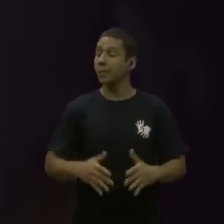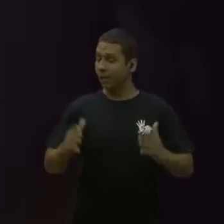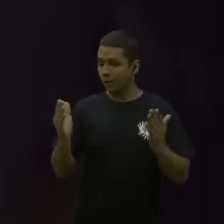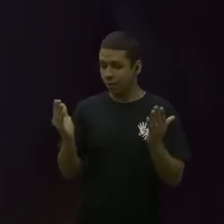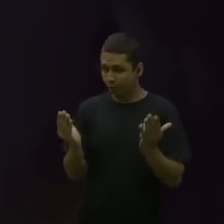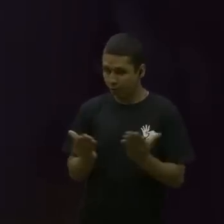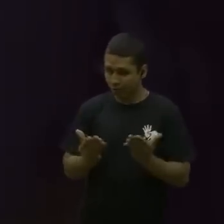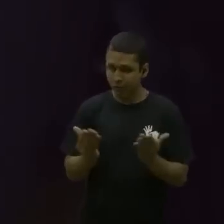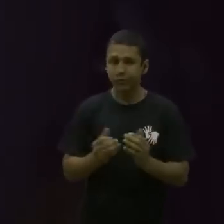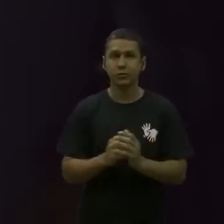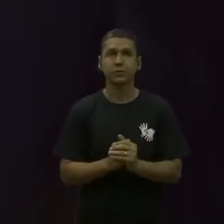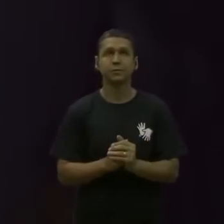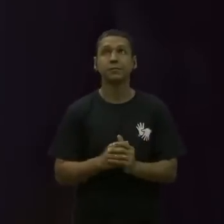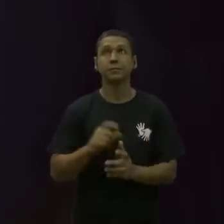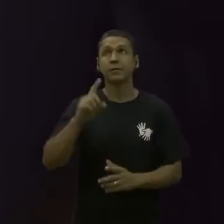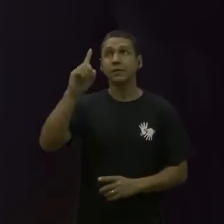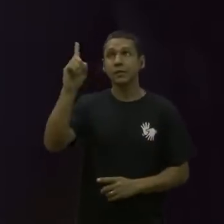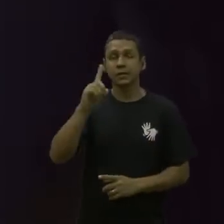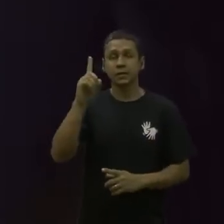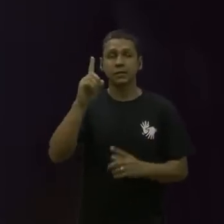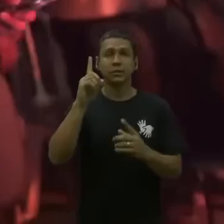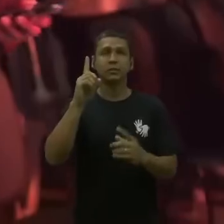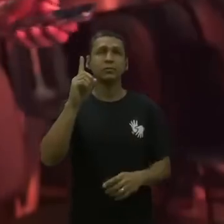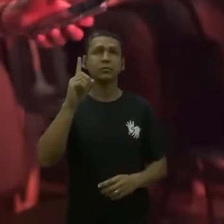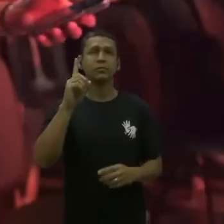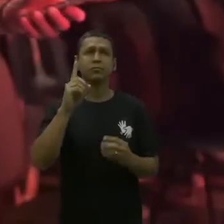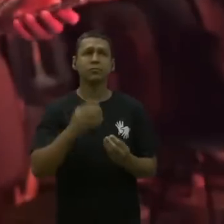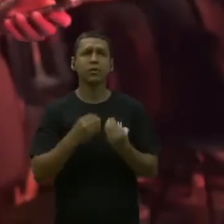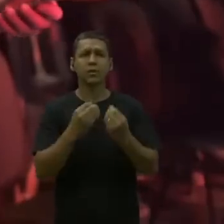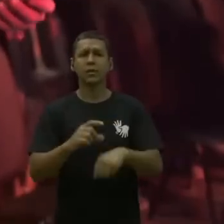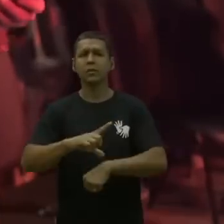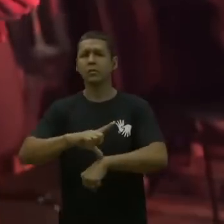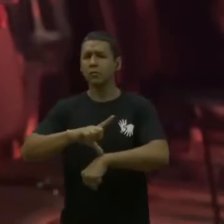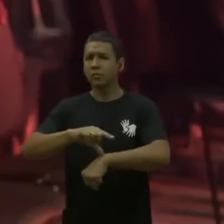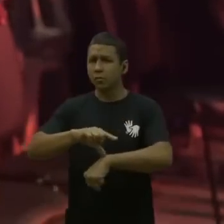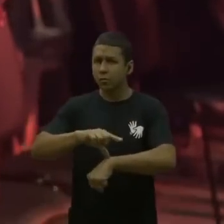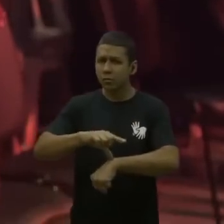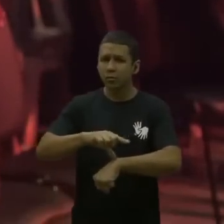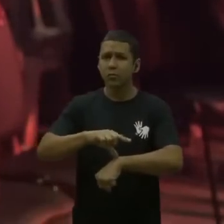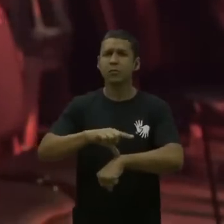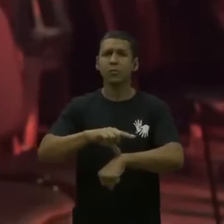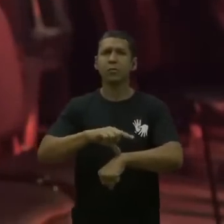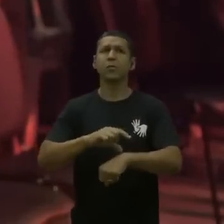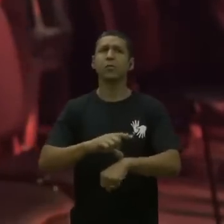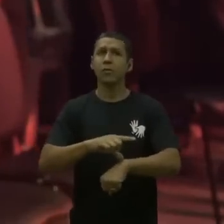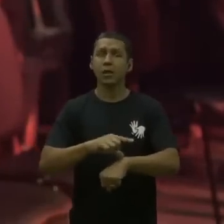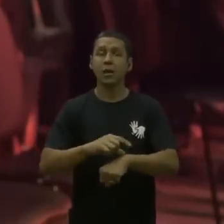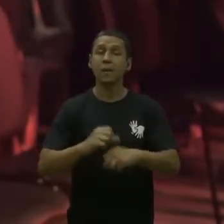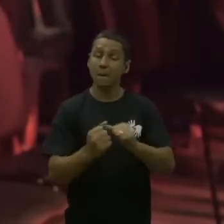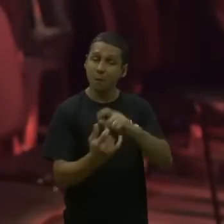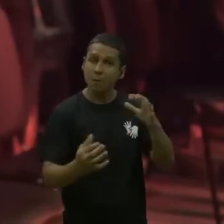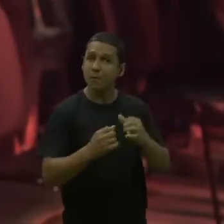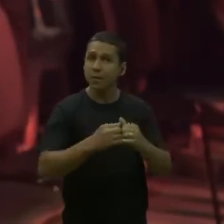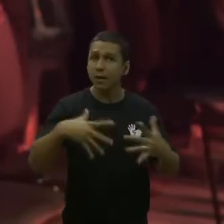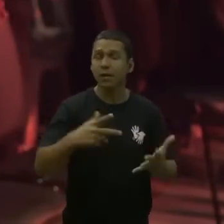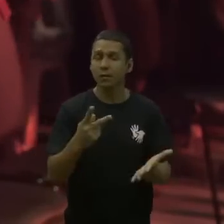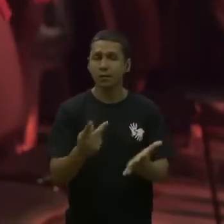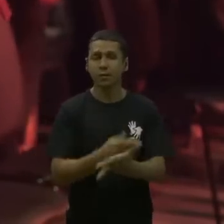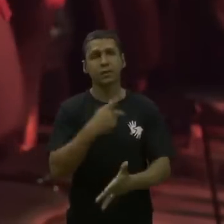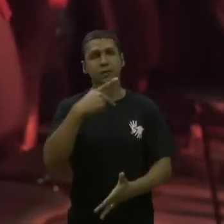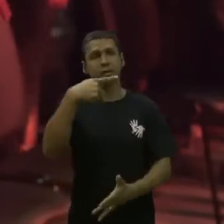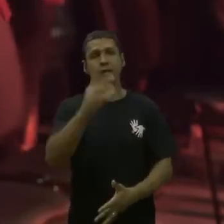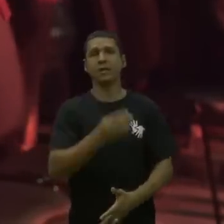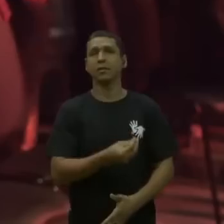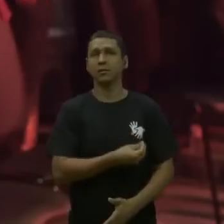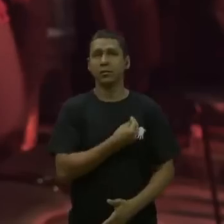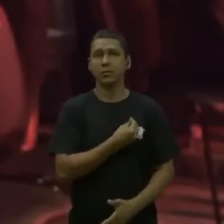hoje Deus está dando um horário para que um milagre aconteça na tua vida. Fala para